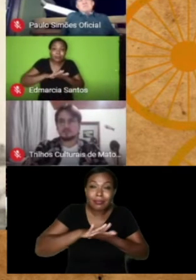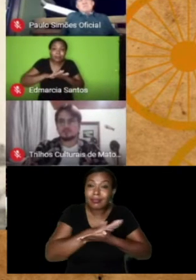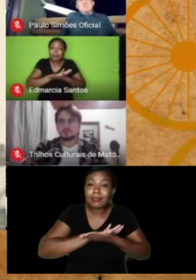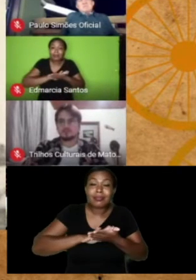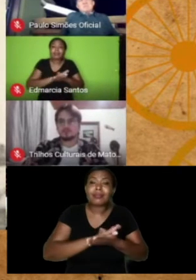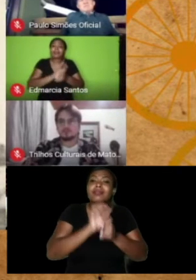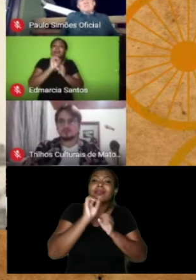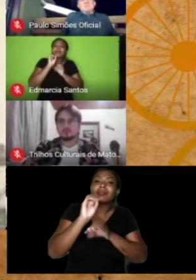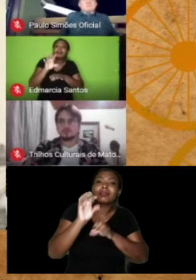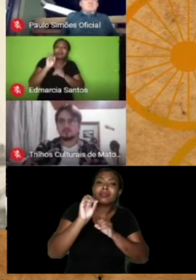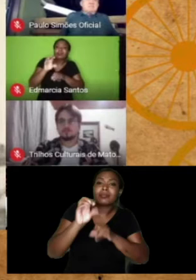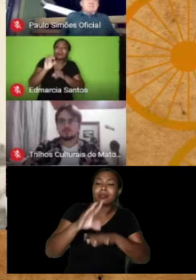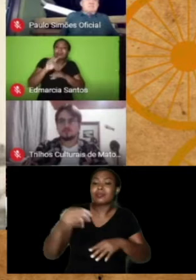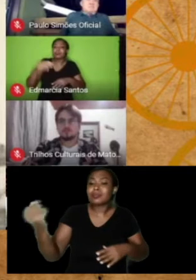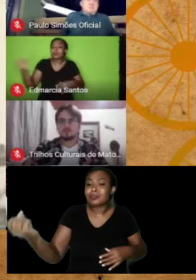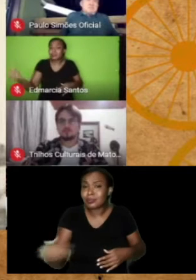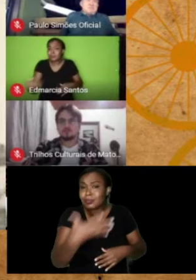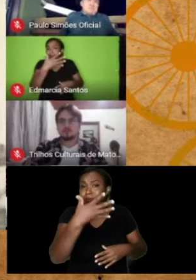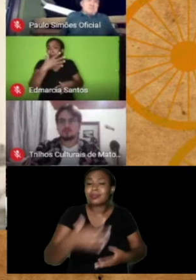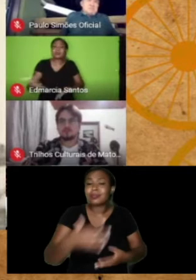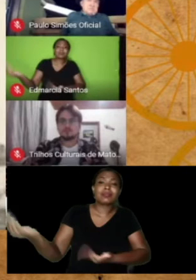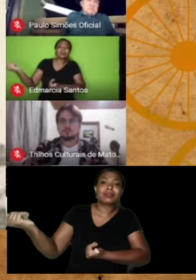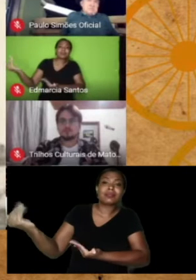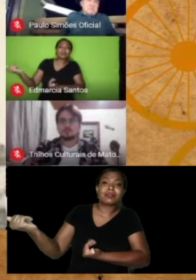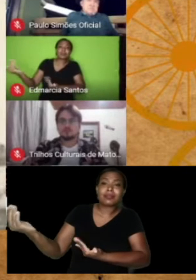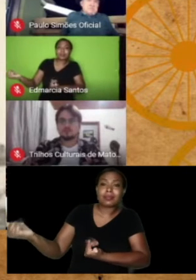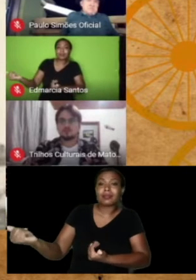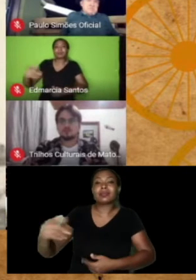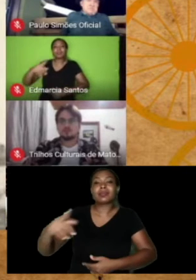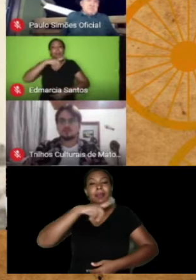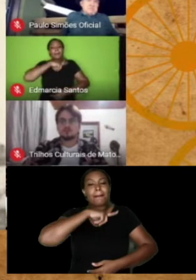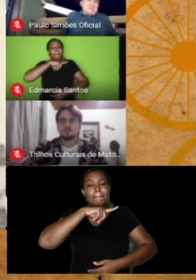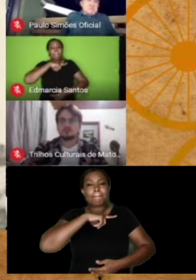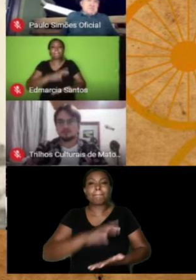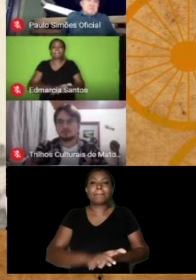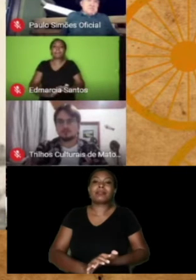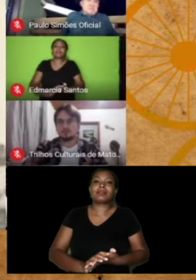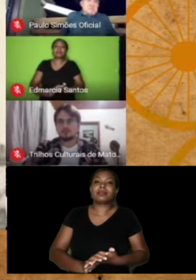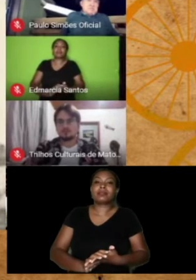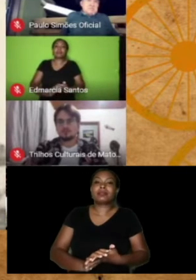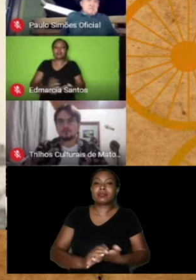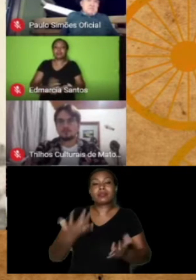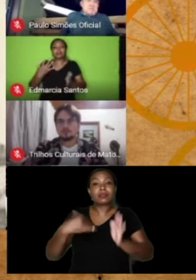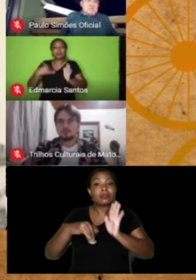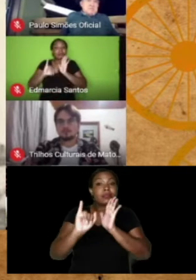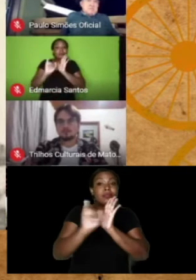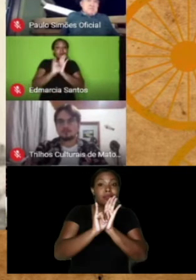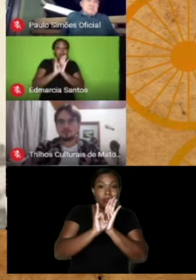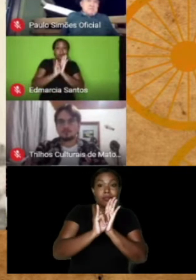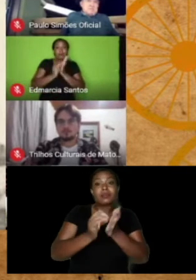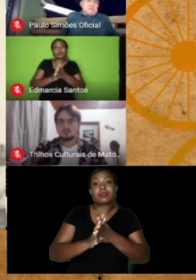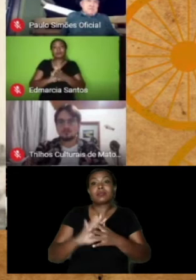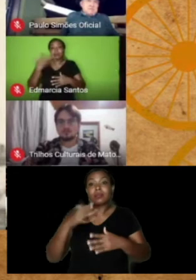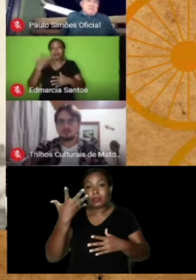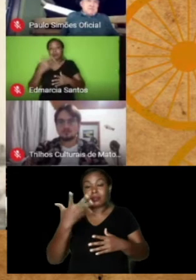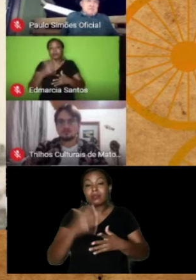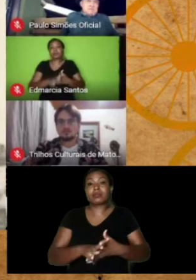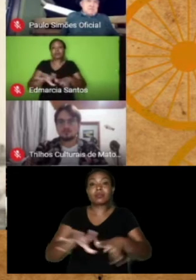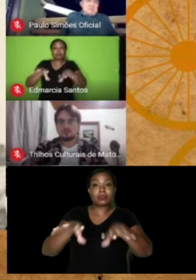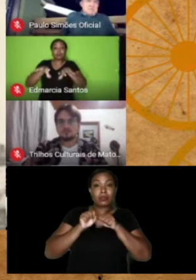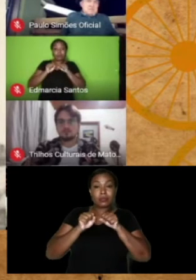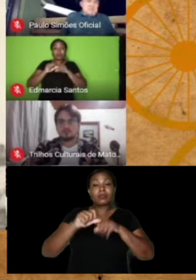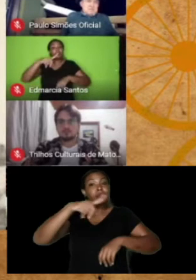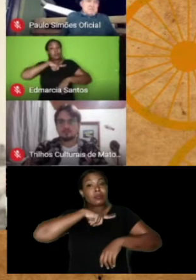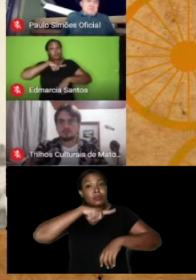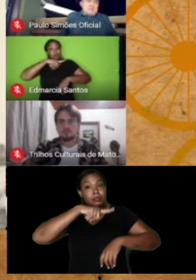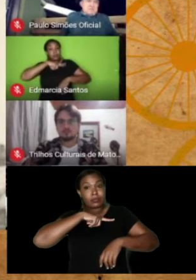eduque os nossos novos para que eles se reconheçam através dessas identidades e desses pertencimentos que nós temos,